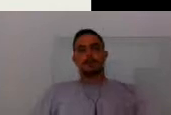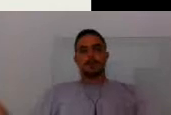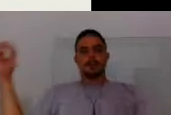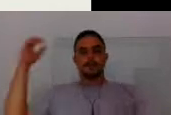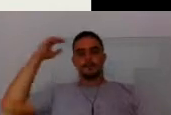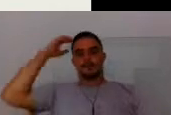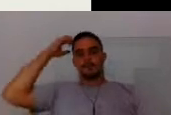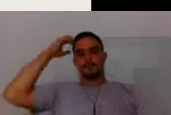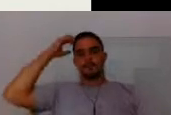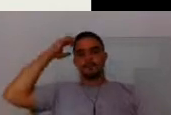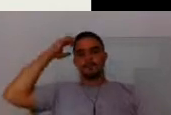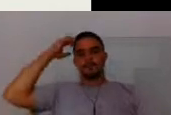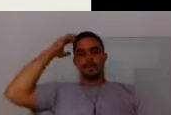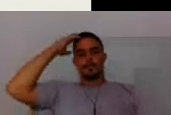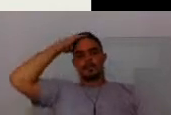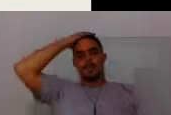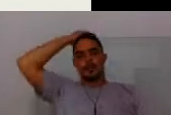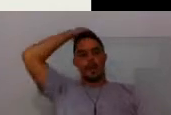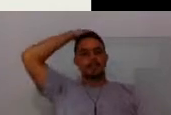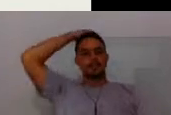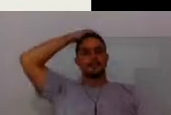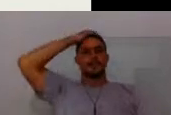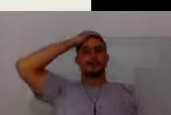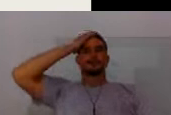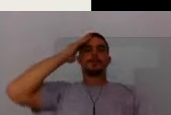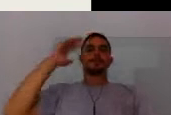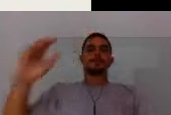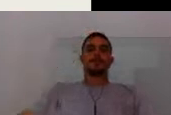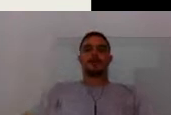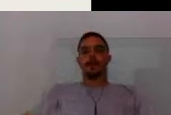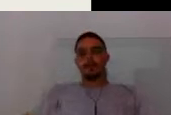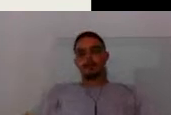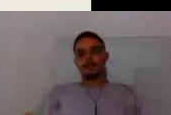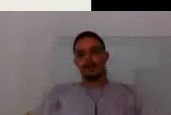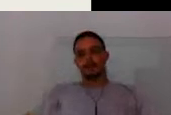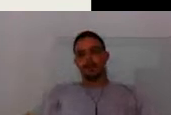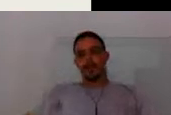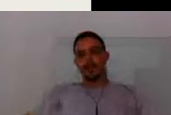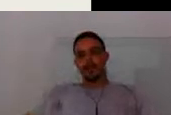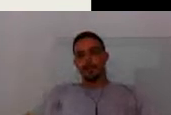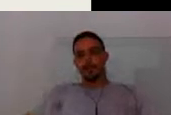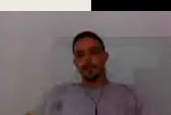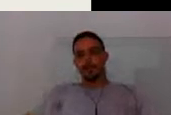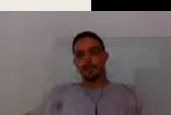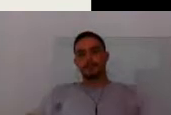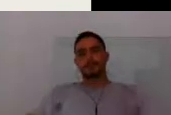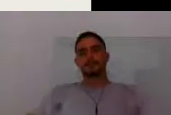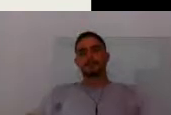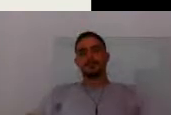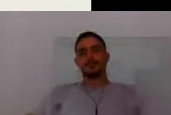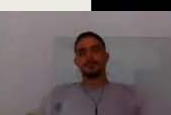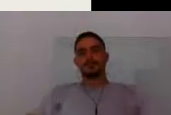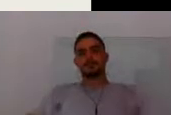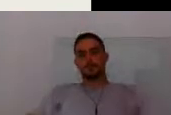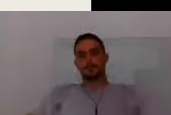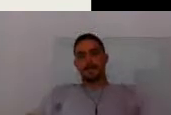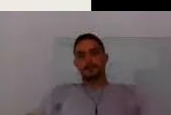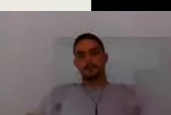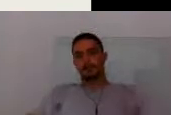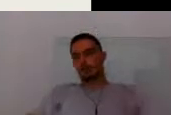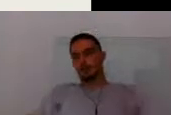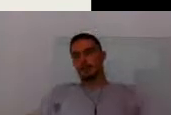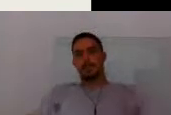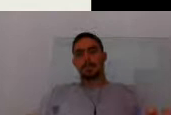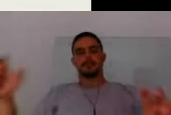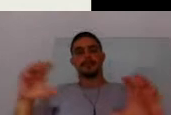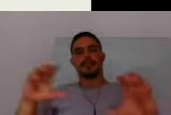Consegue, né? Consegue. Beleza. Com essas informações relacionadas ao comportamento dessa